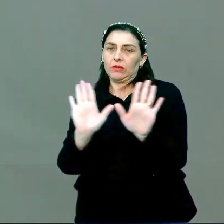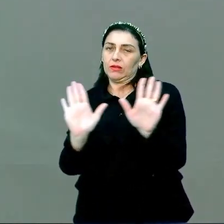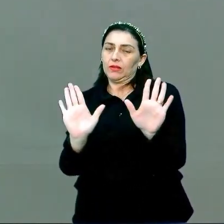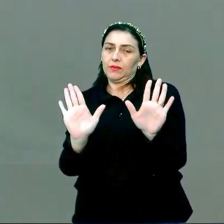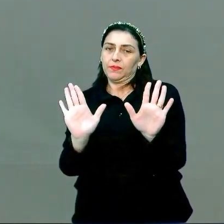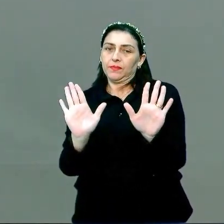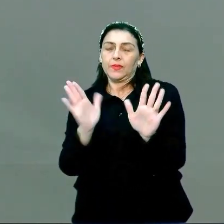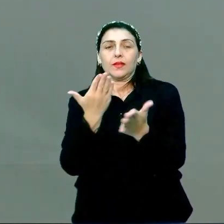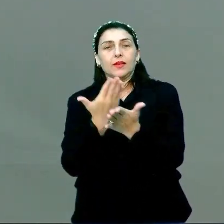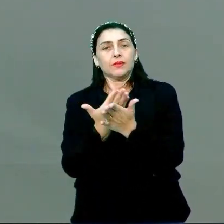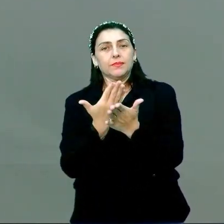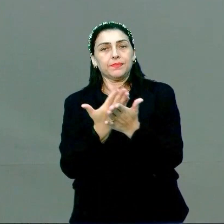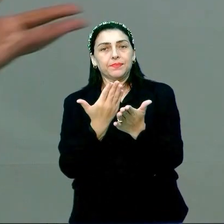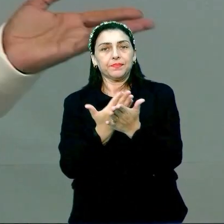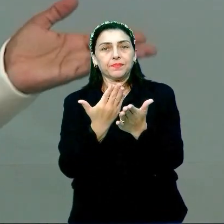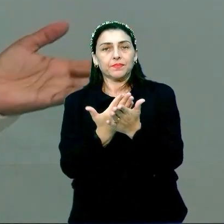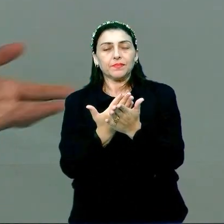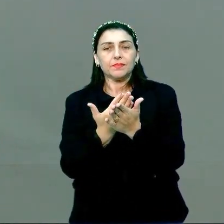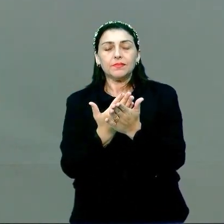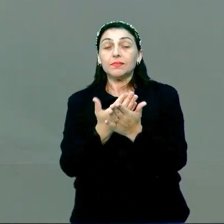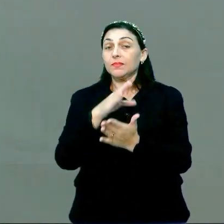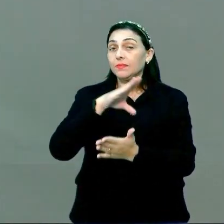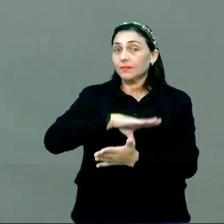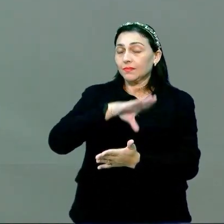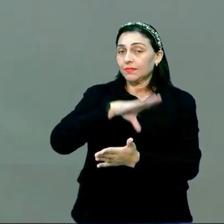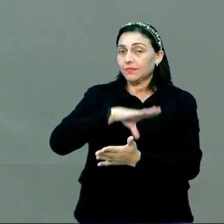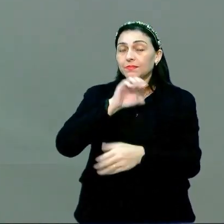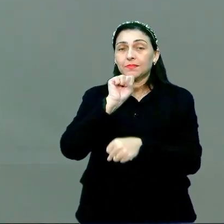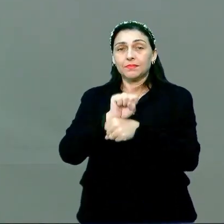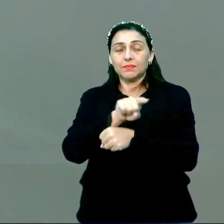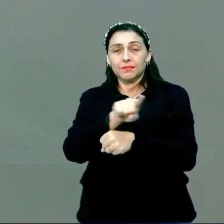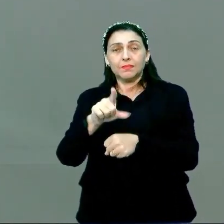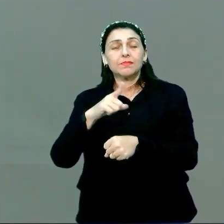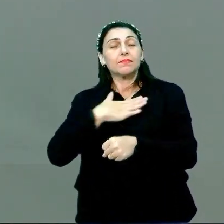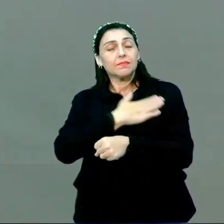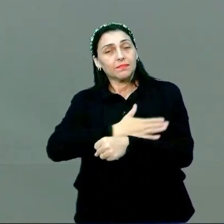cabeças. E essa foi mais uma aula de língua portuguesa.